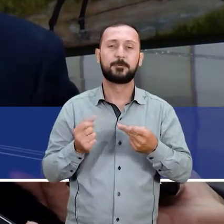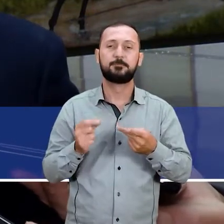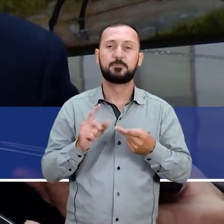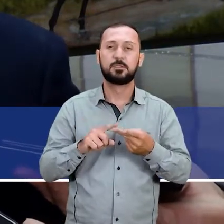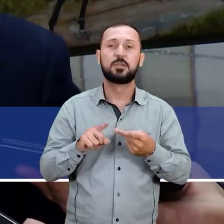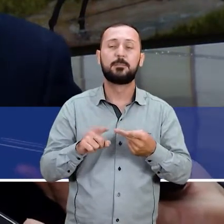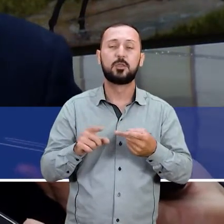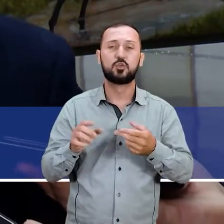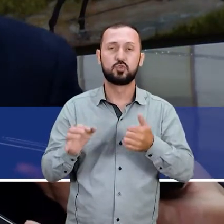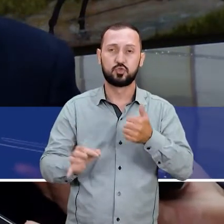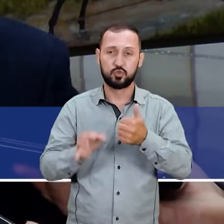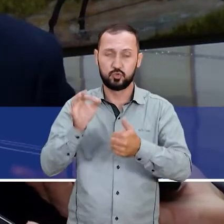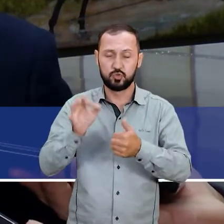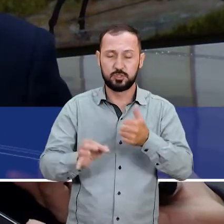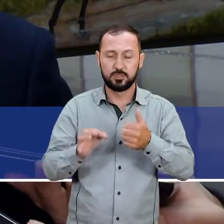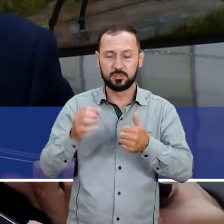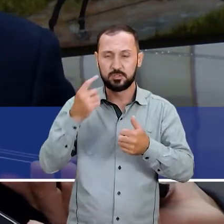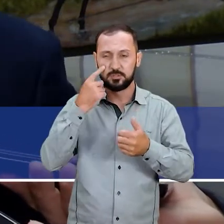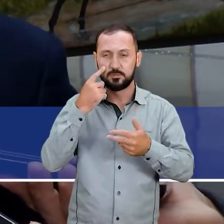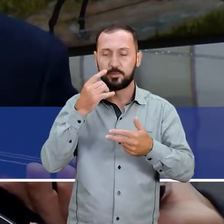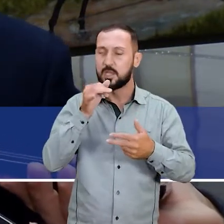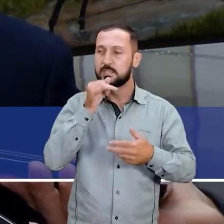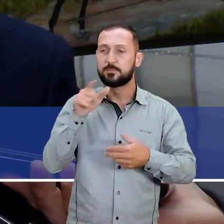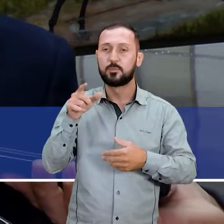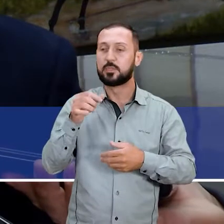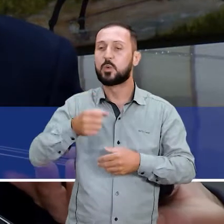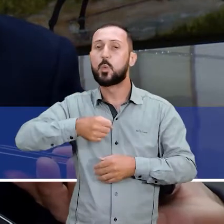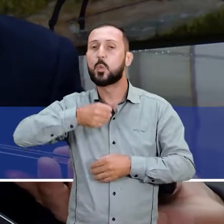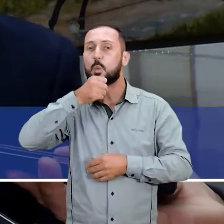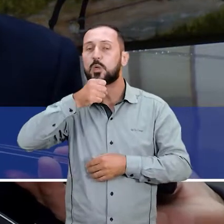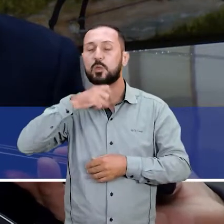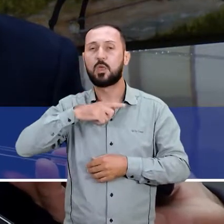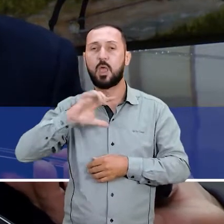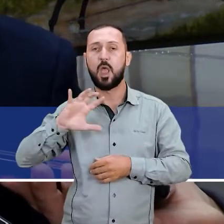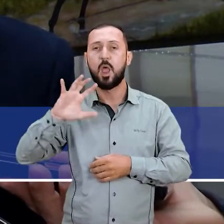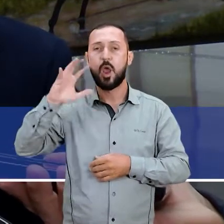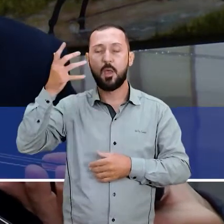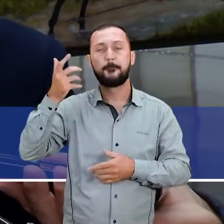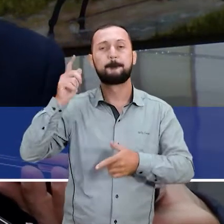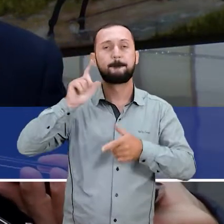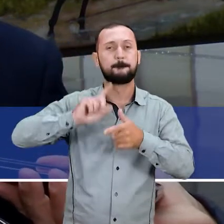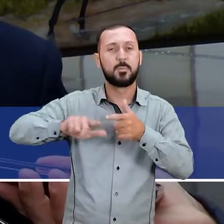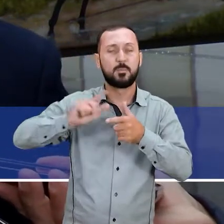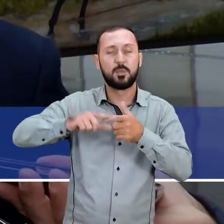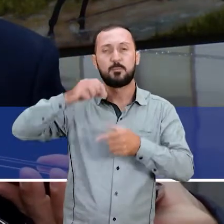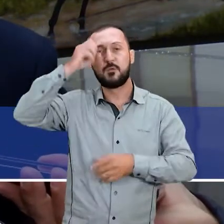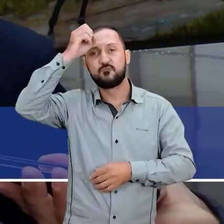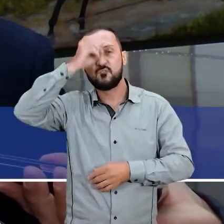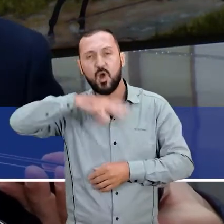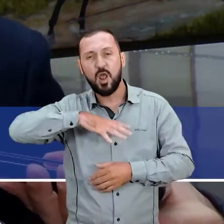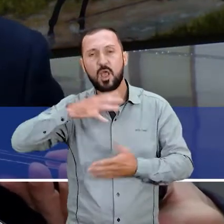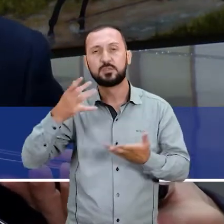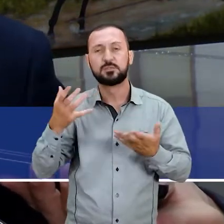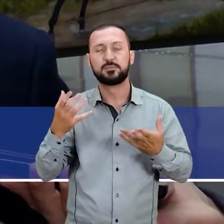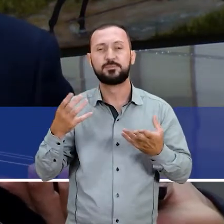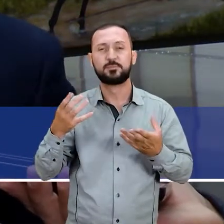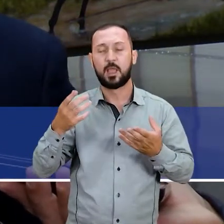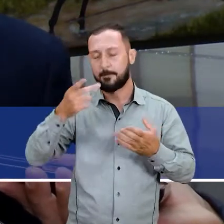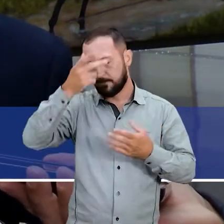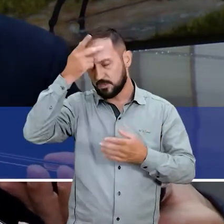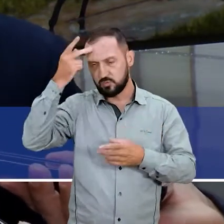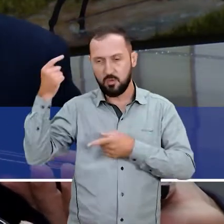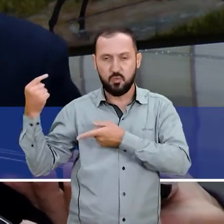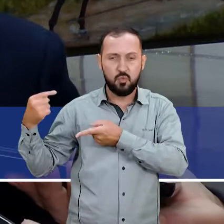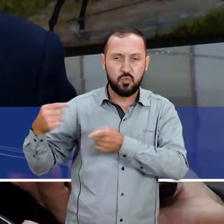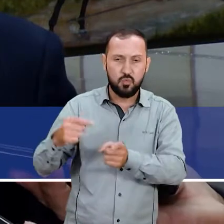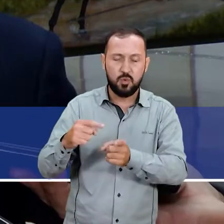questão judicial, né? Quando um idoso ele sofre ou é acometido de alguma violência e